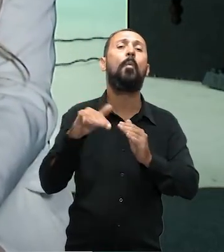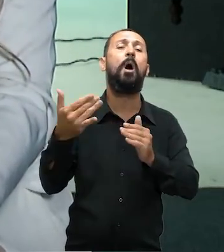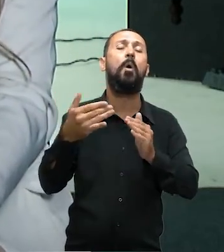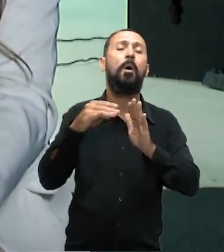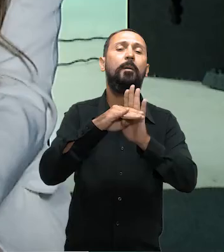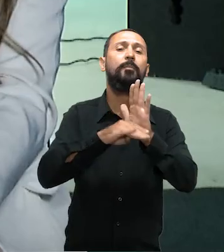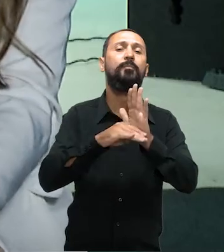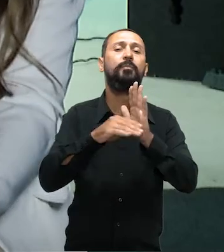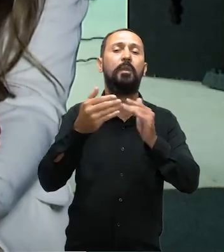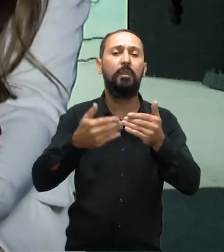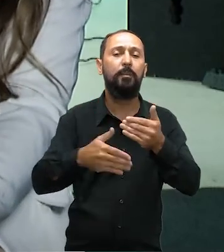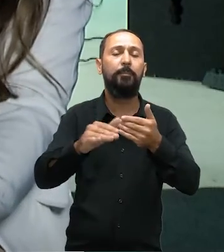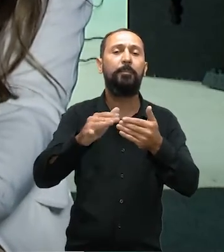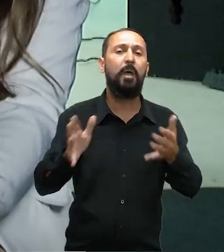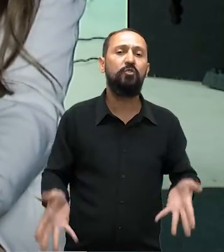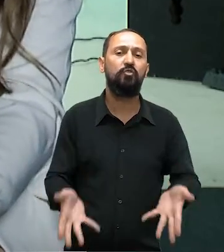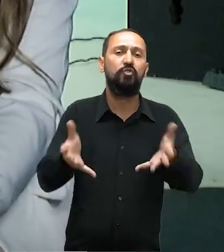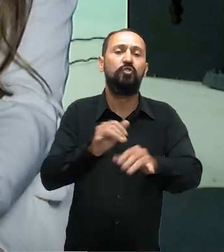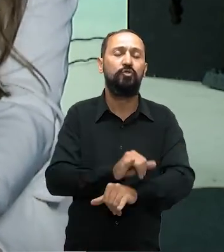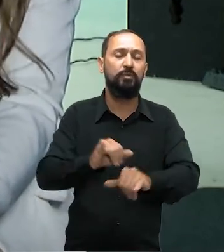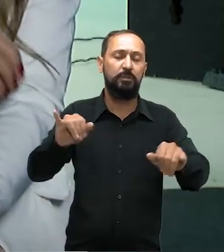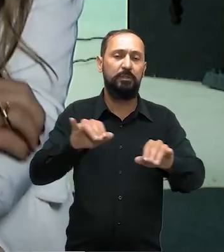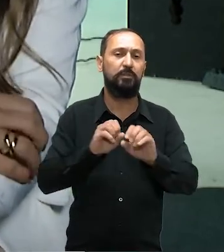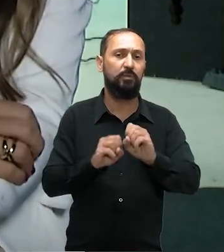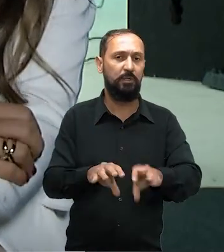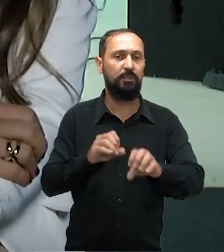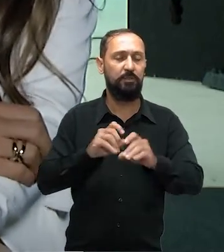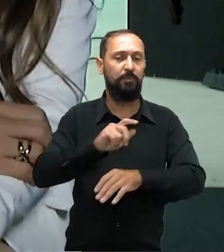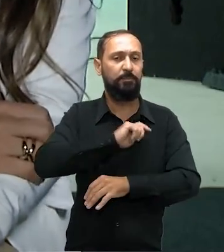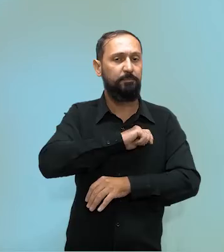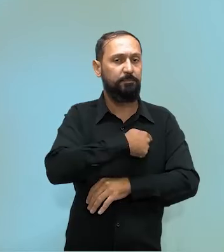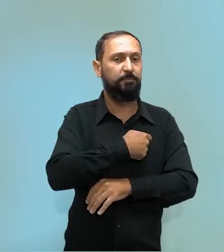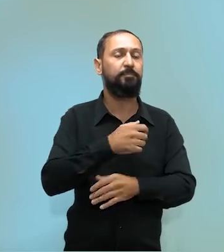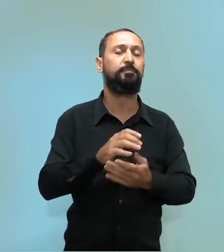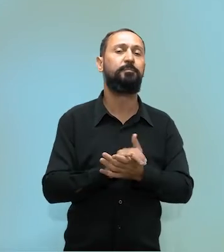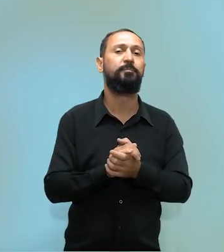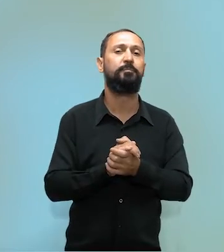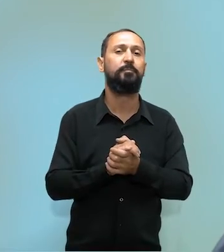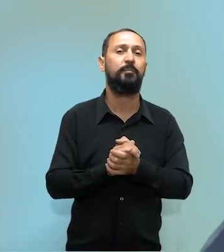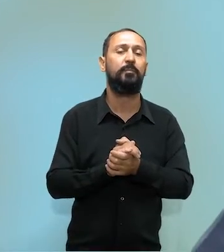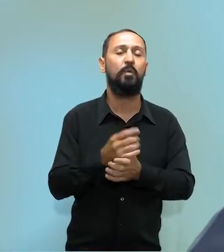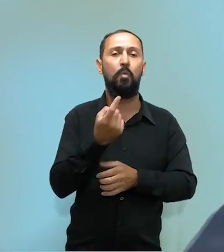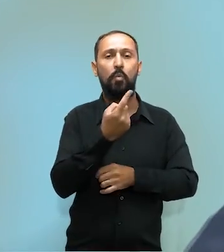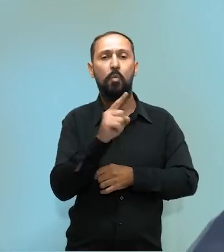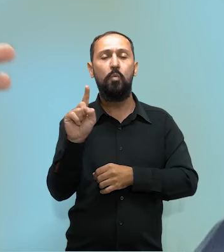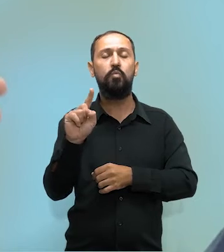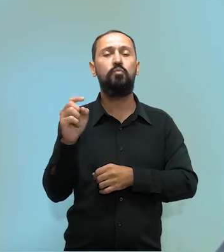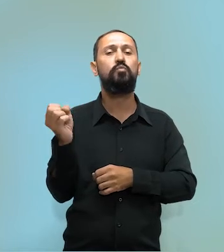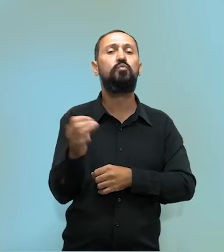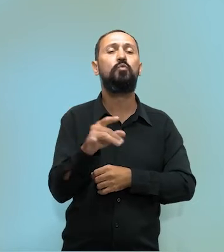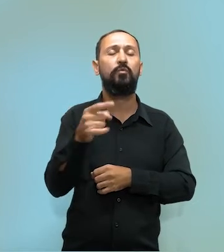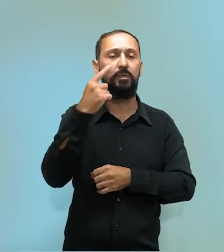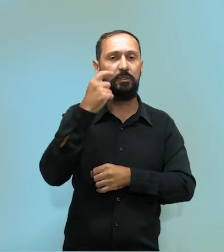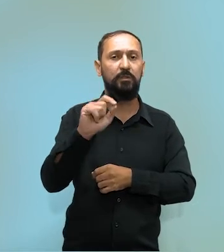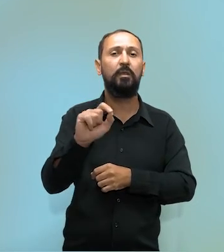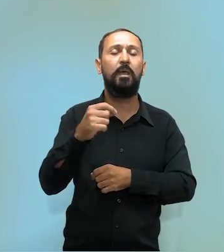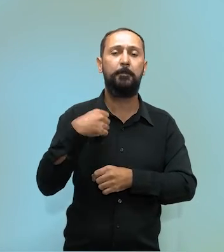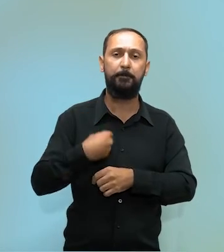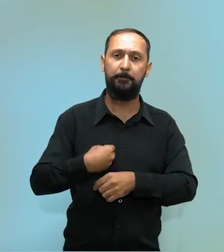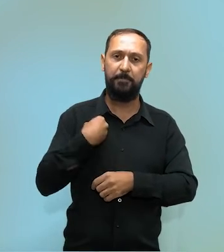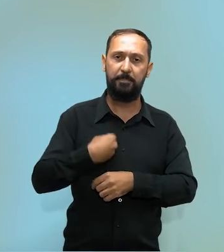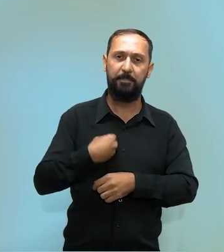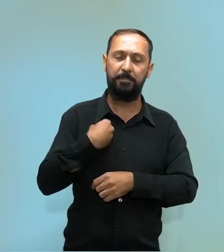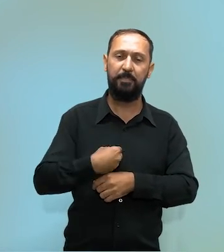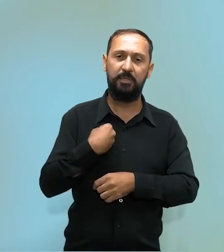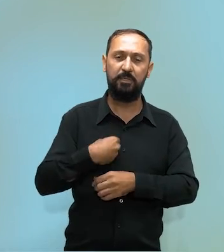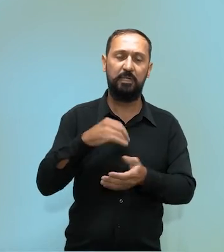próximas ações da Cefaz na promoção da educação fiscal. É isso aí, né, Carlos? A gente apresentou uma novidade muito interessante, né, que é a